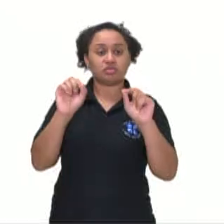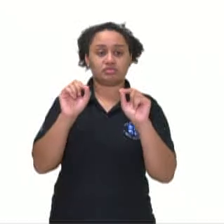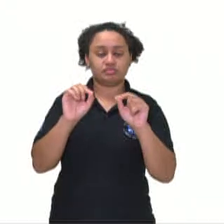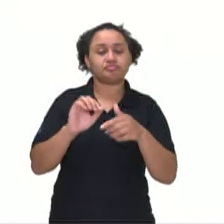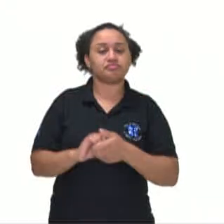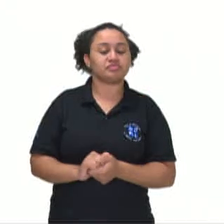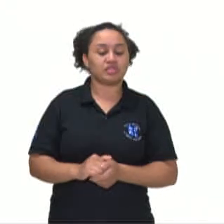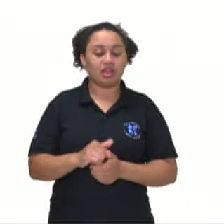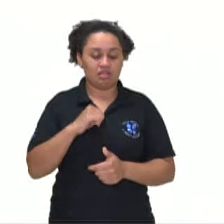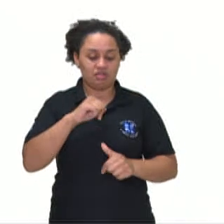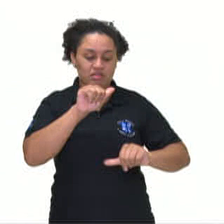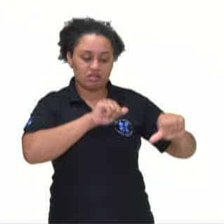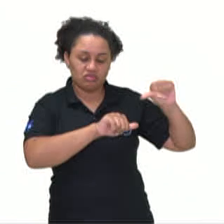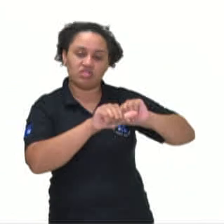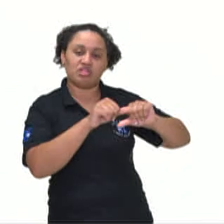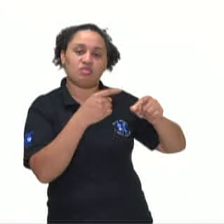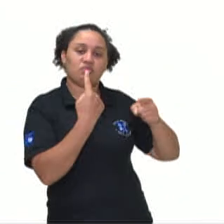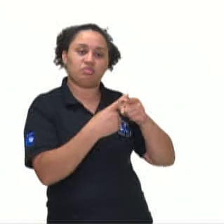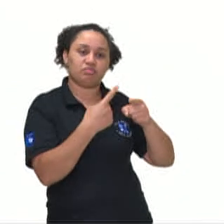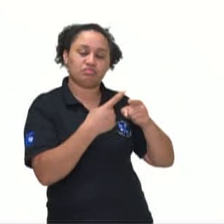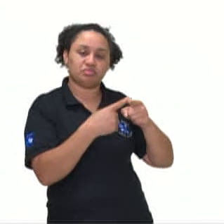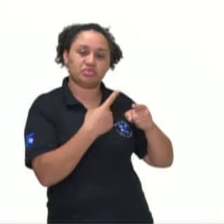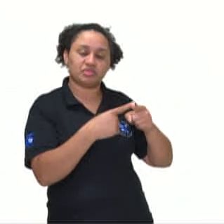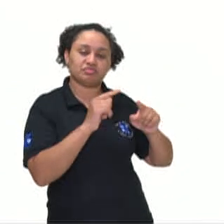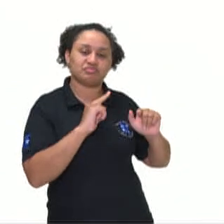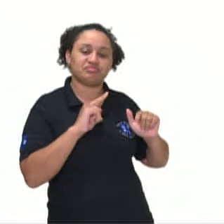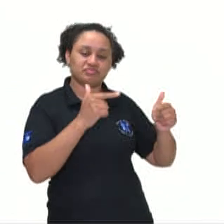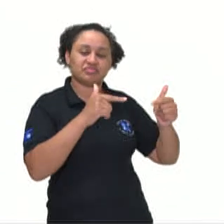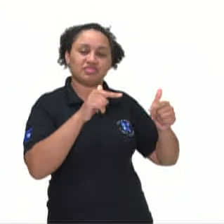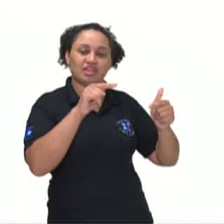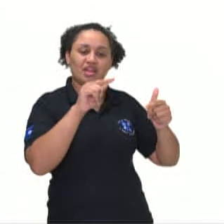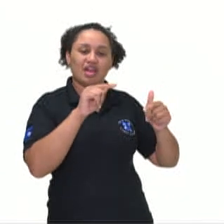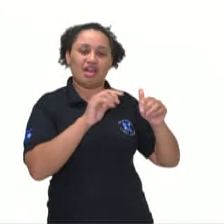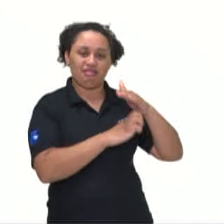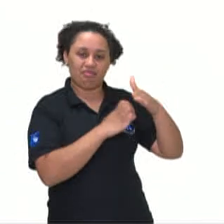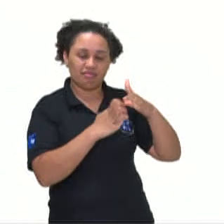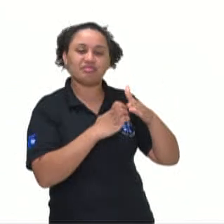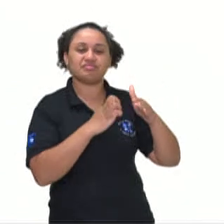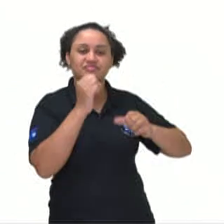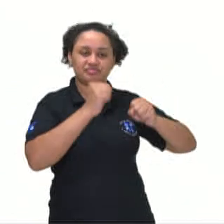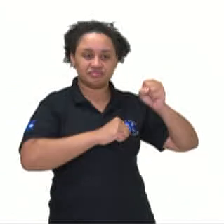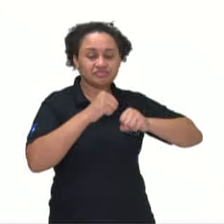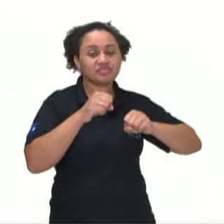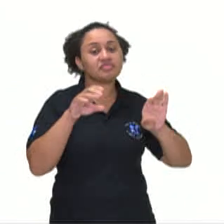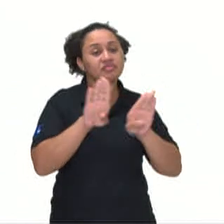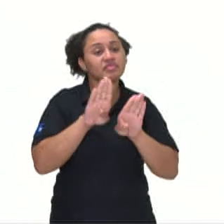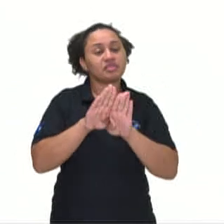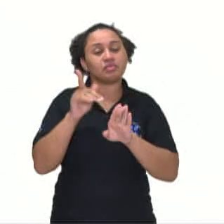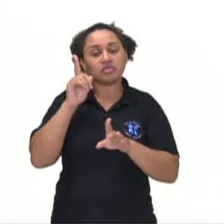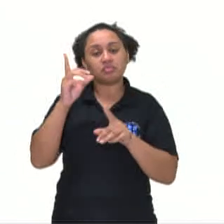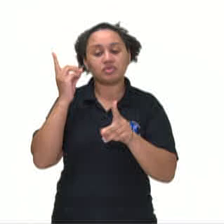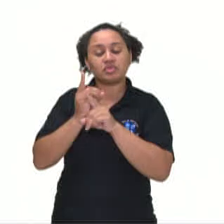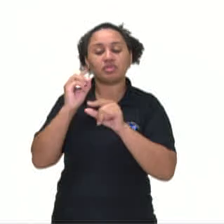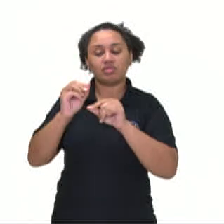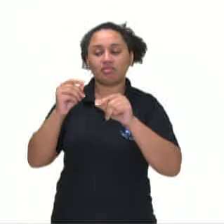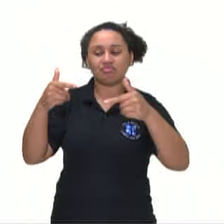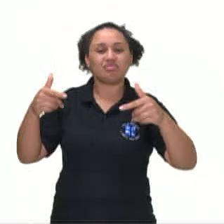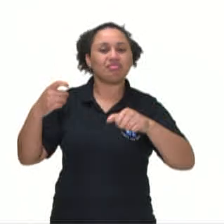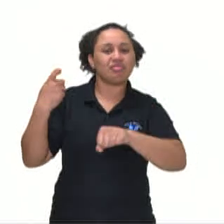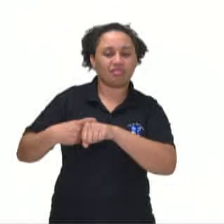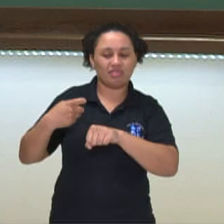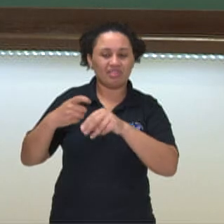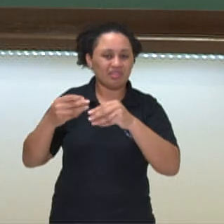da transformação por meio do ar, das fábricas, nós também vamos encontrar os resíduos sólidos,